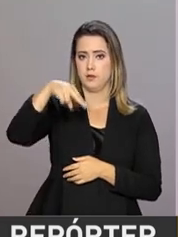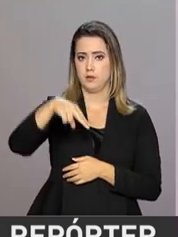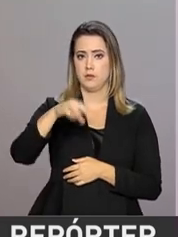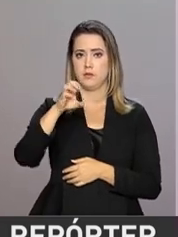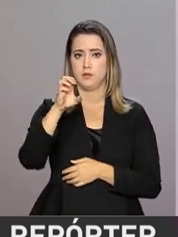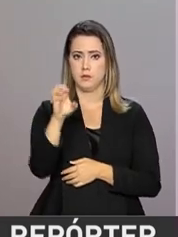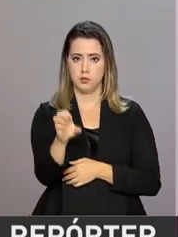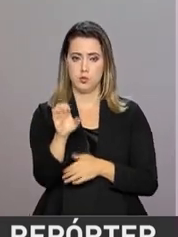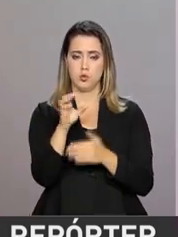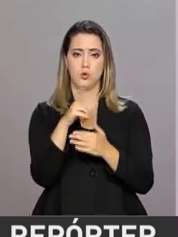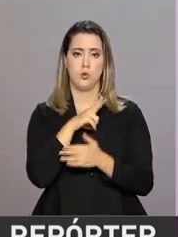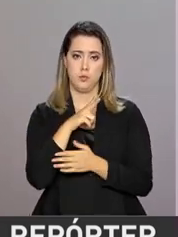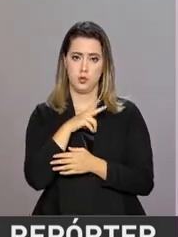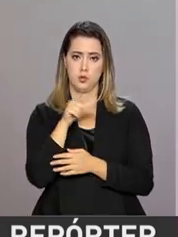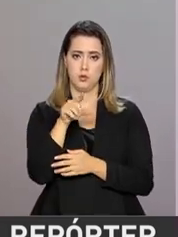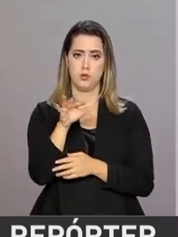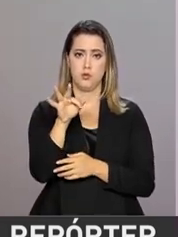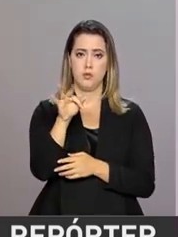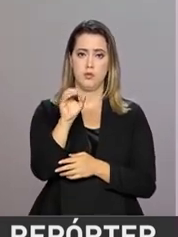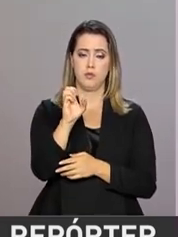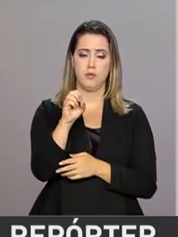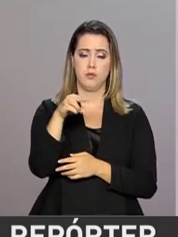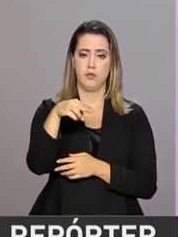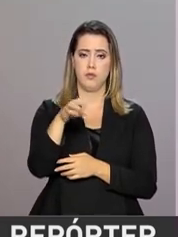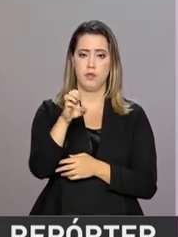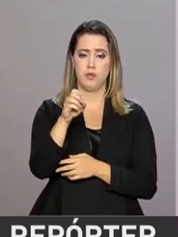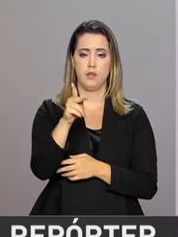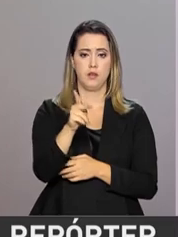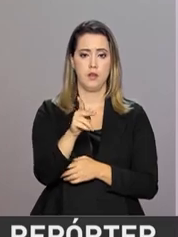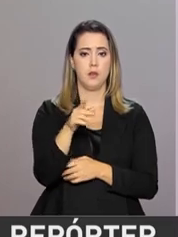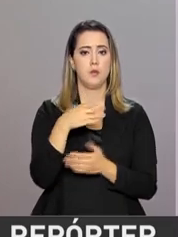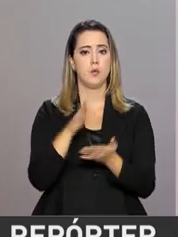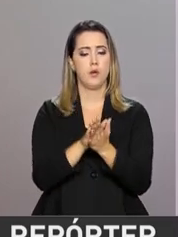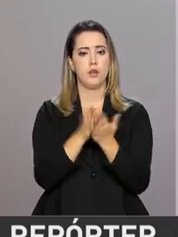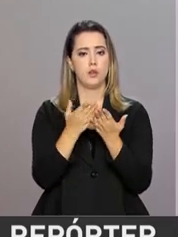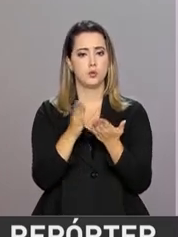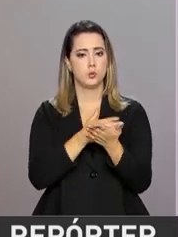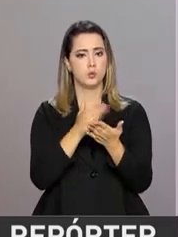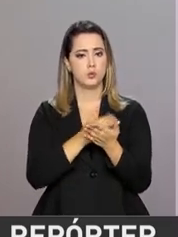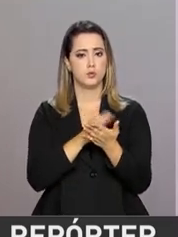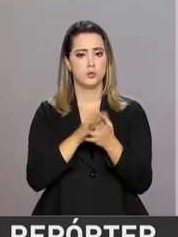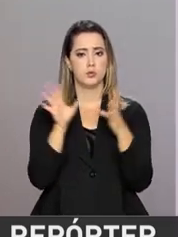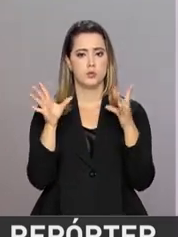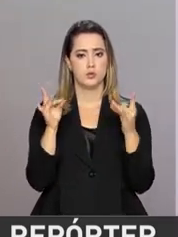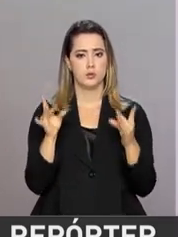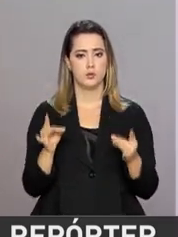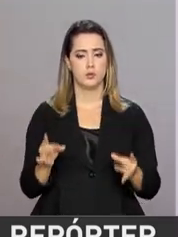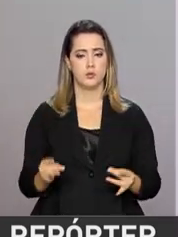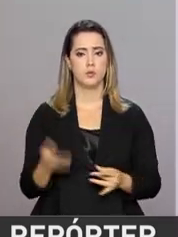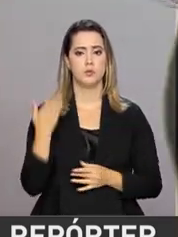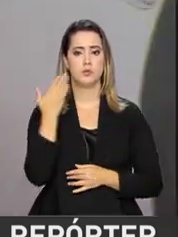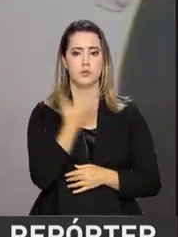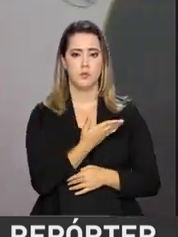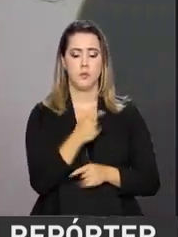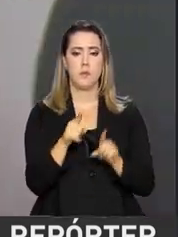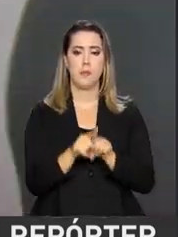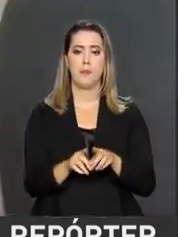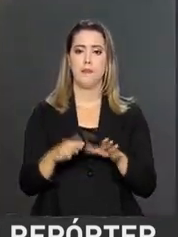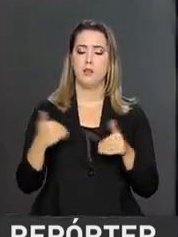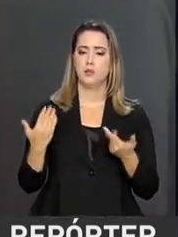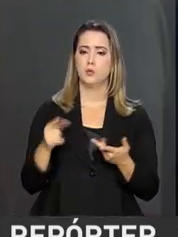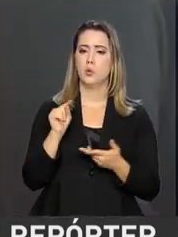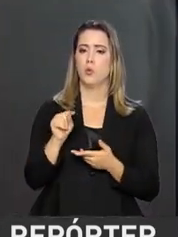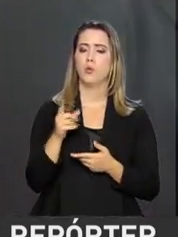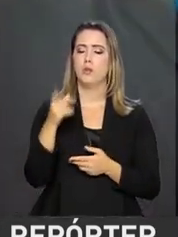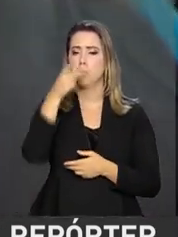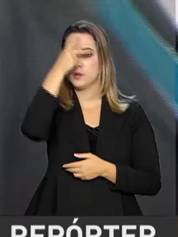das Escolas Particulares, a FENEP, lançou essa cartilha aqui. Quem vai dar mais detalhes dela é o presidente da FENEP, o Ademar Pereira. Ademar, o